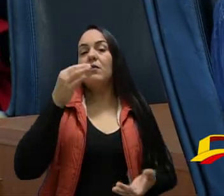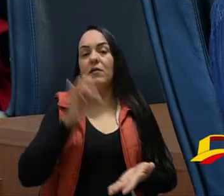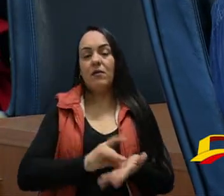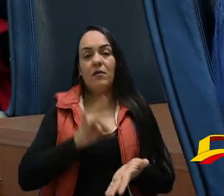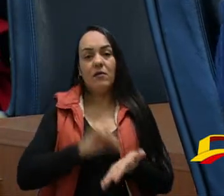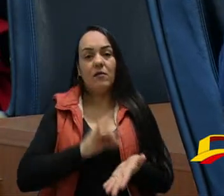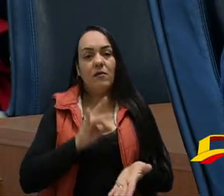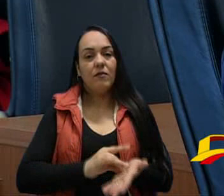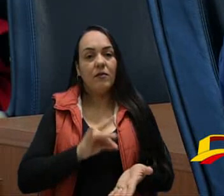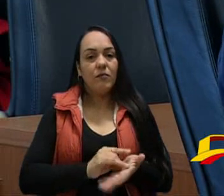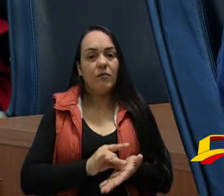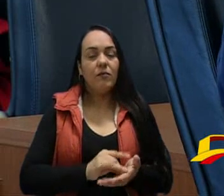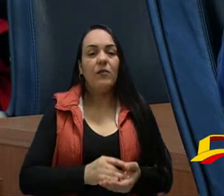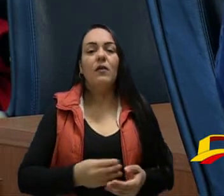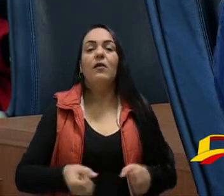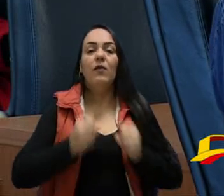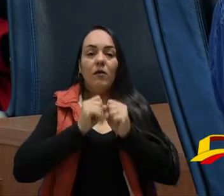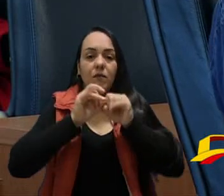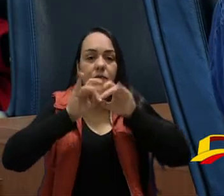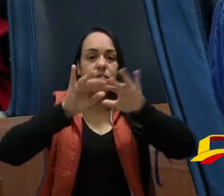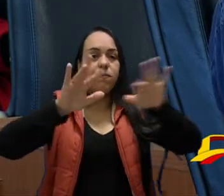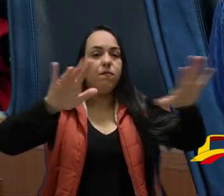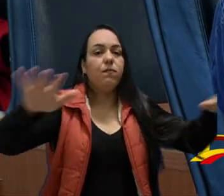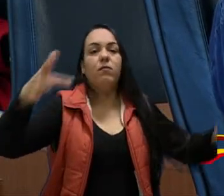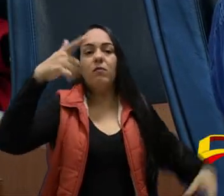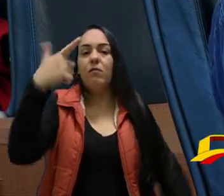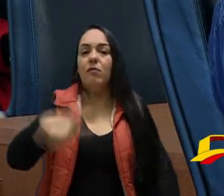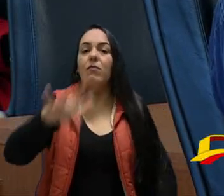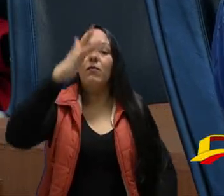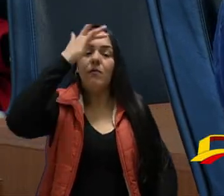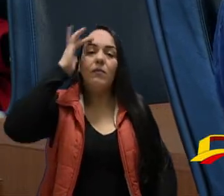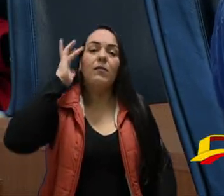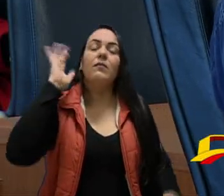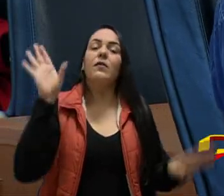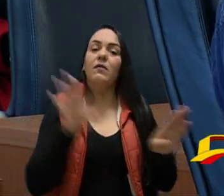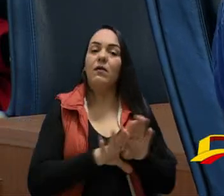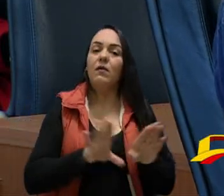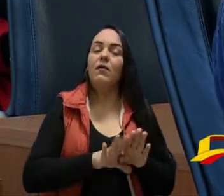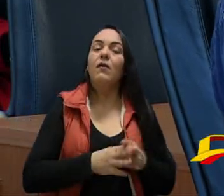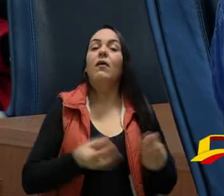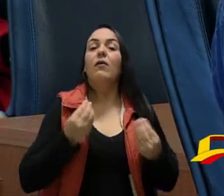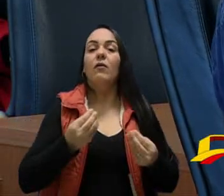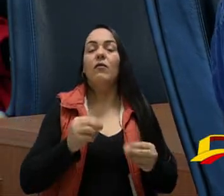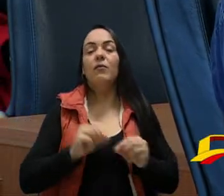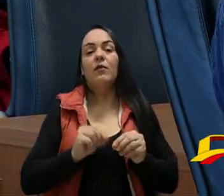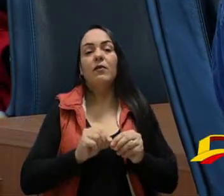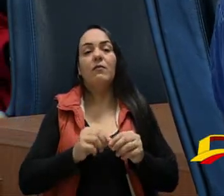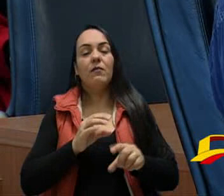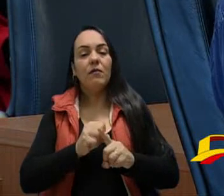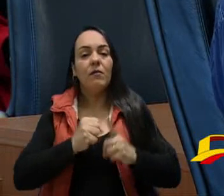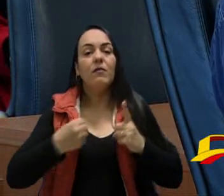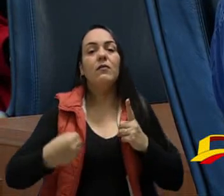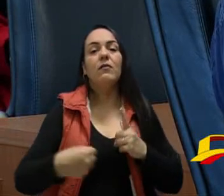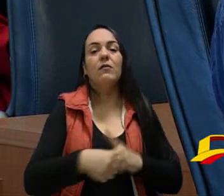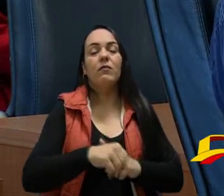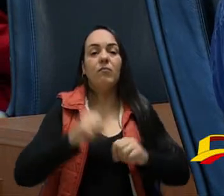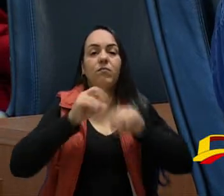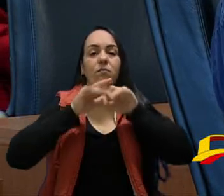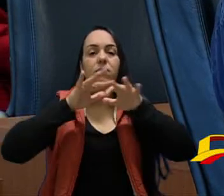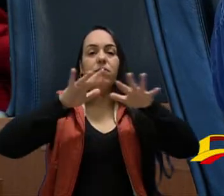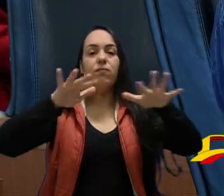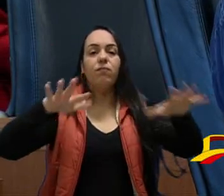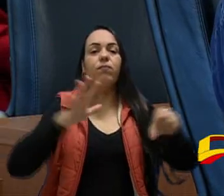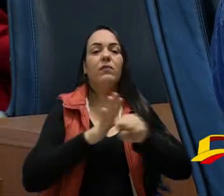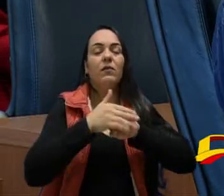e consequentemente de como que tá reagindo a sociedade mc processo de contaminação